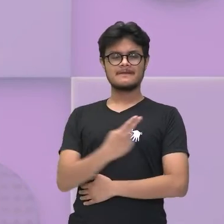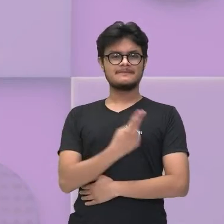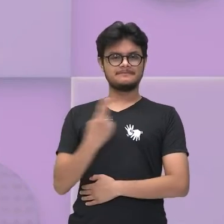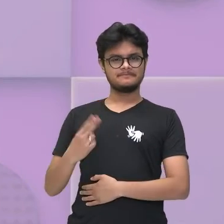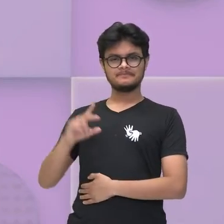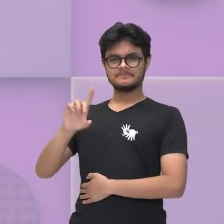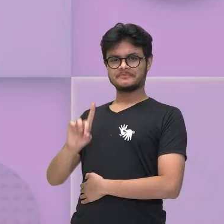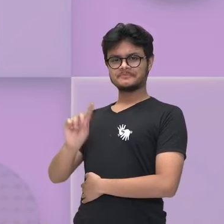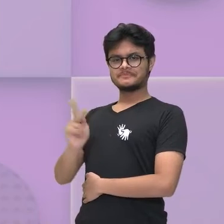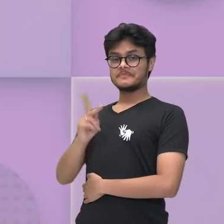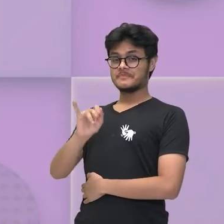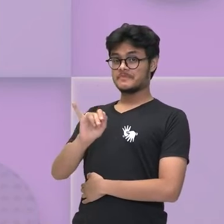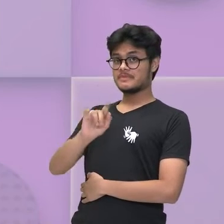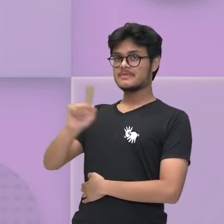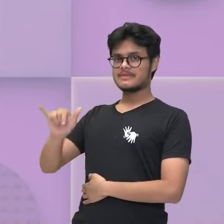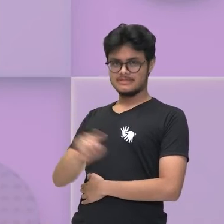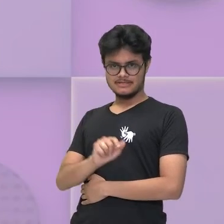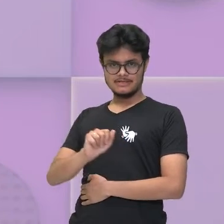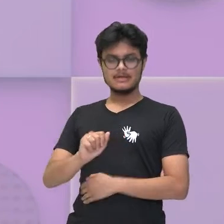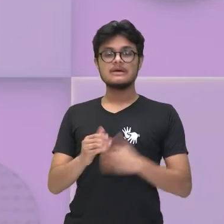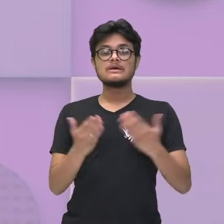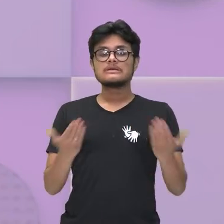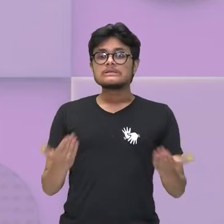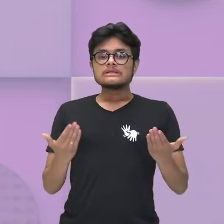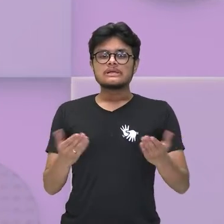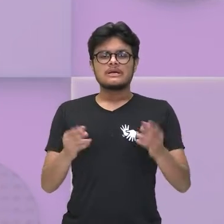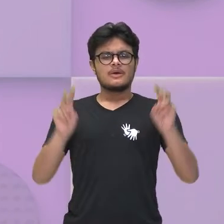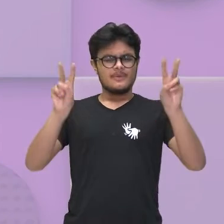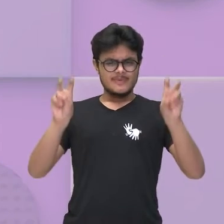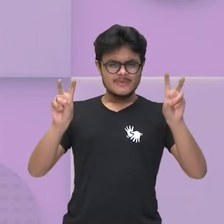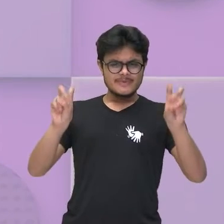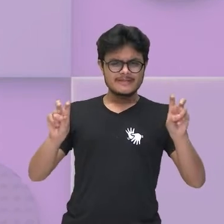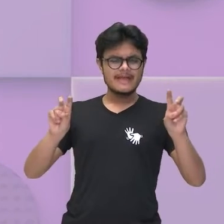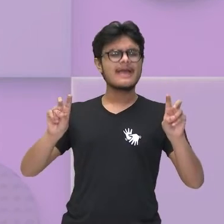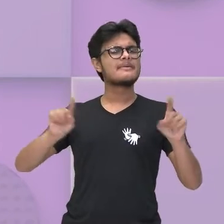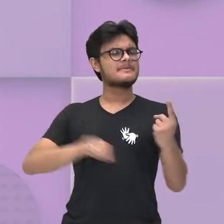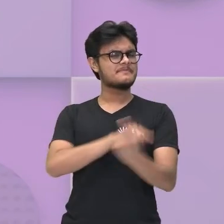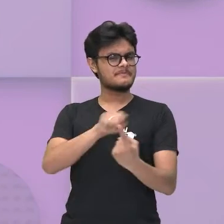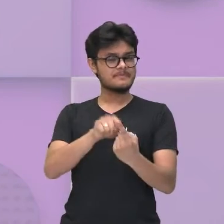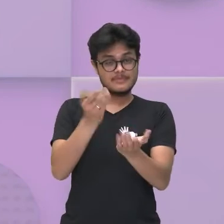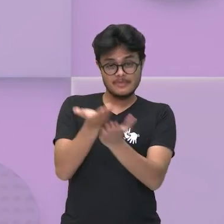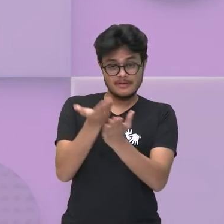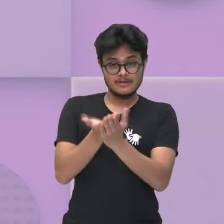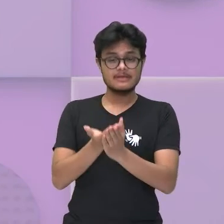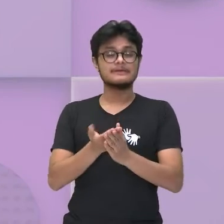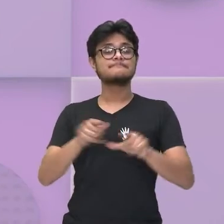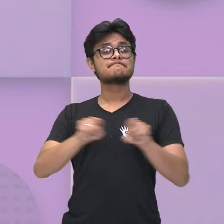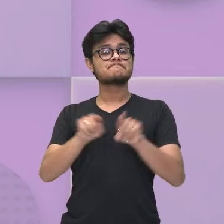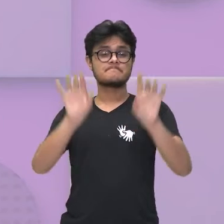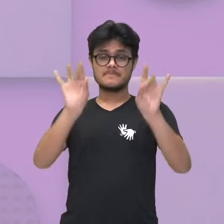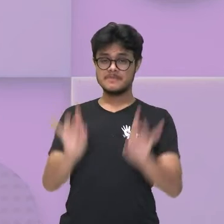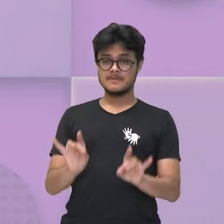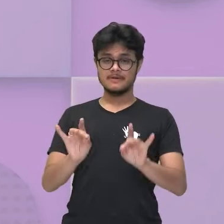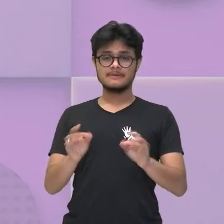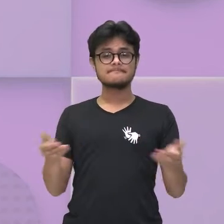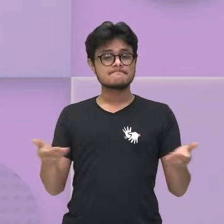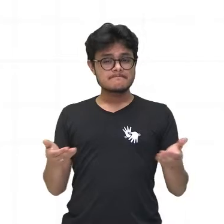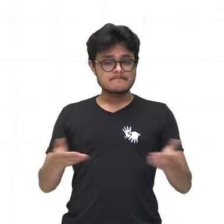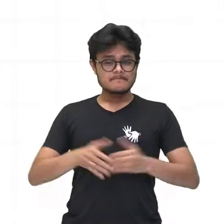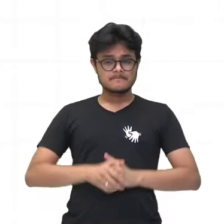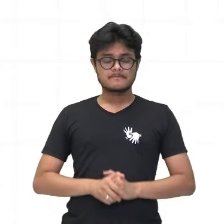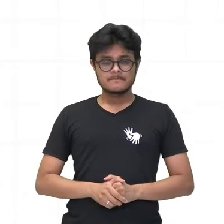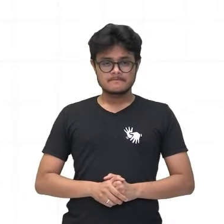professora Deísa Mendonça e vamos fazer a leitura do objeto de conhecimento e detalhamento para esta